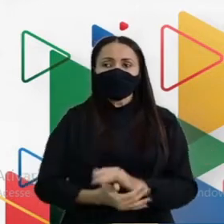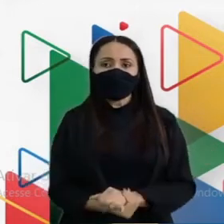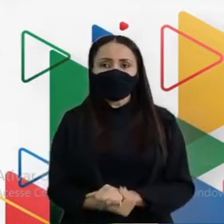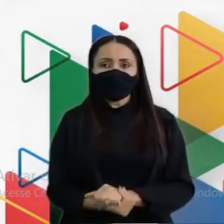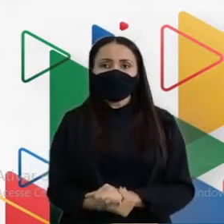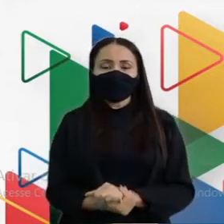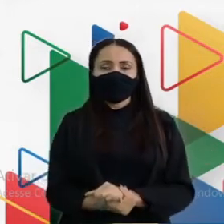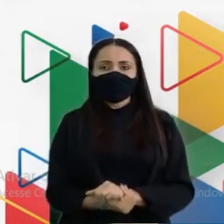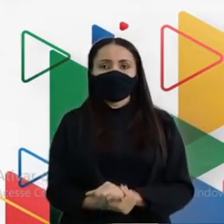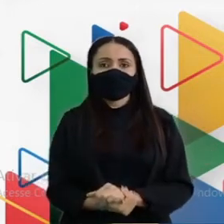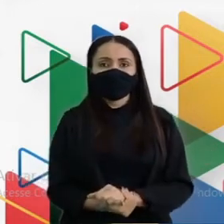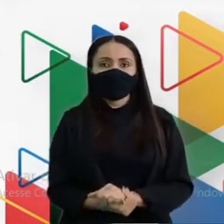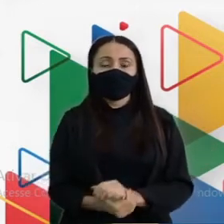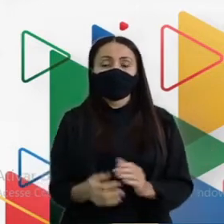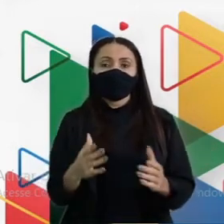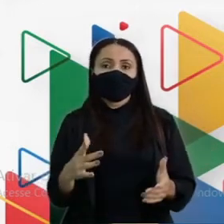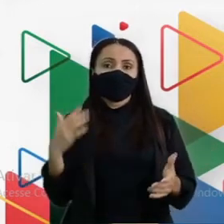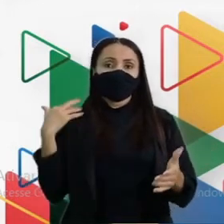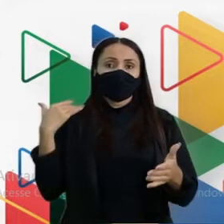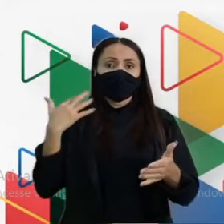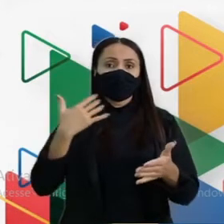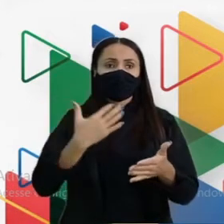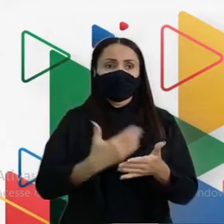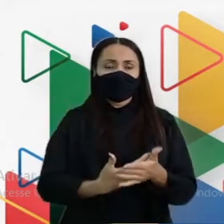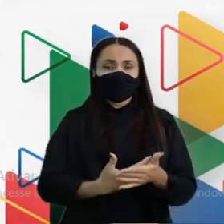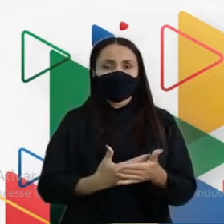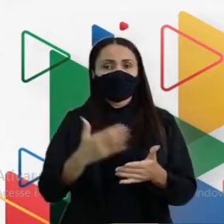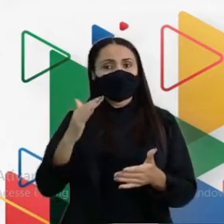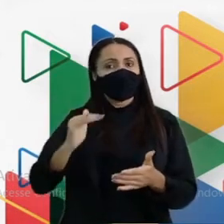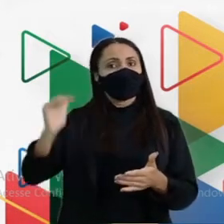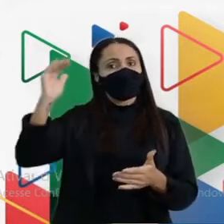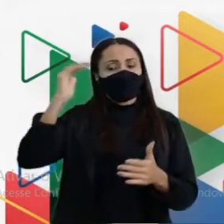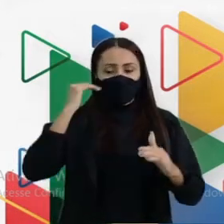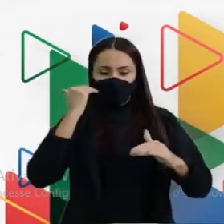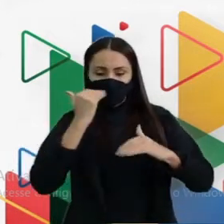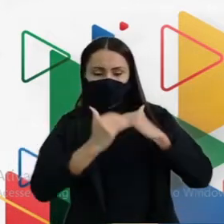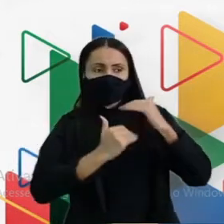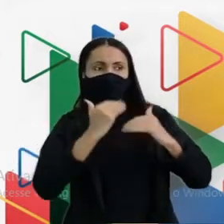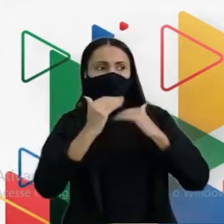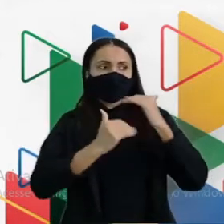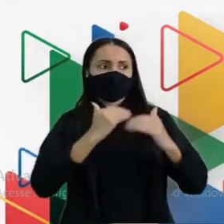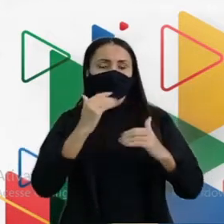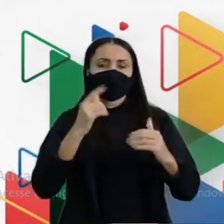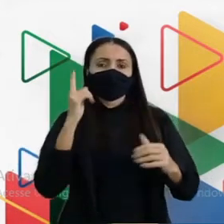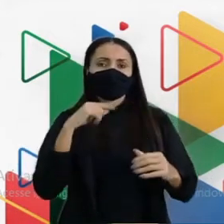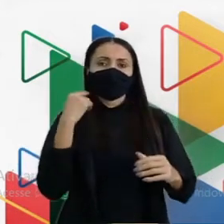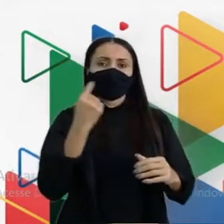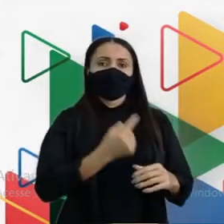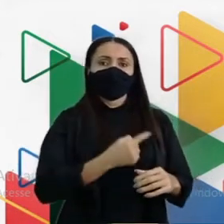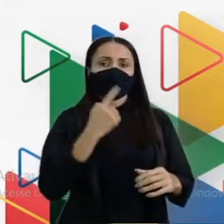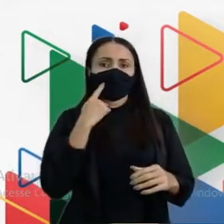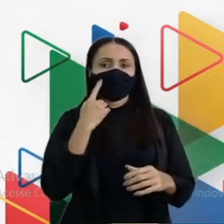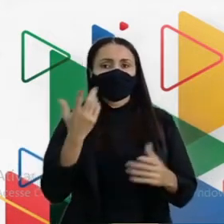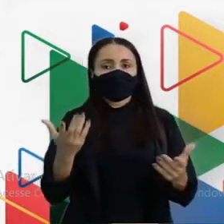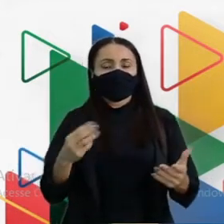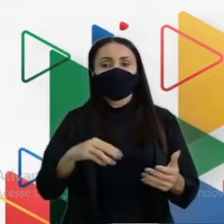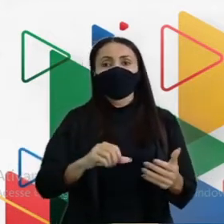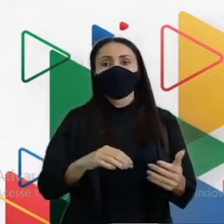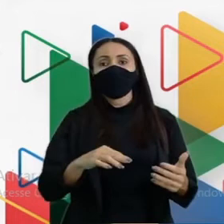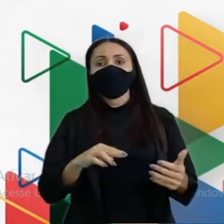adolescência aí da puberdade até a fase adulta aí? O desenvolvimento da nossa